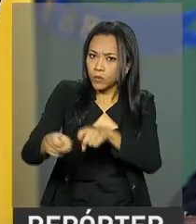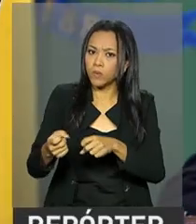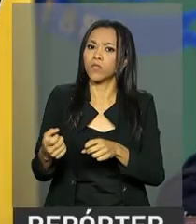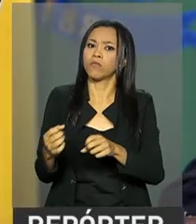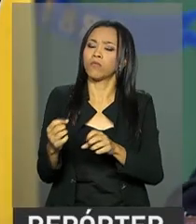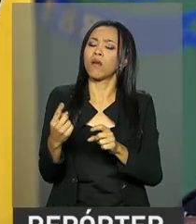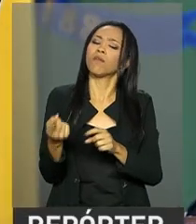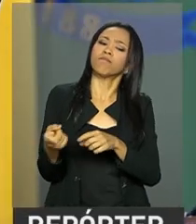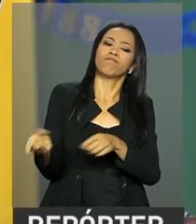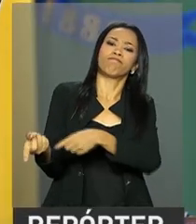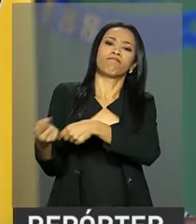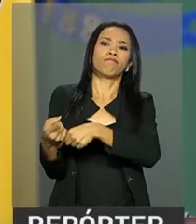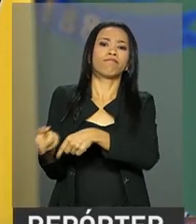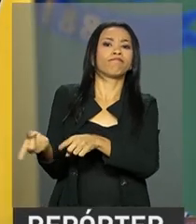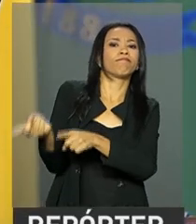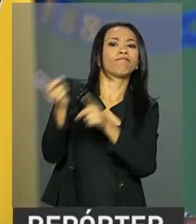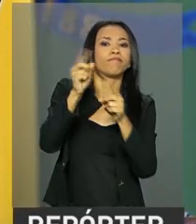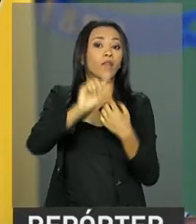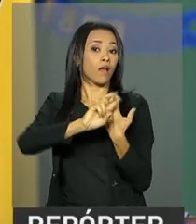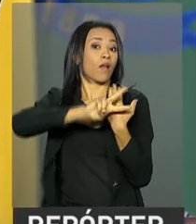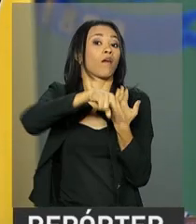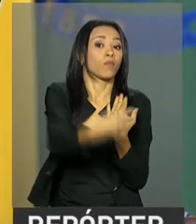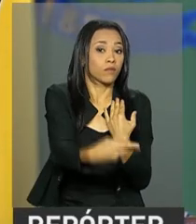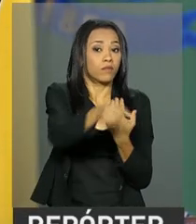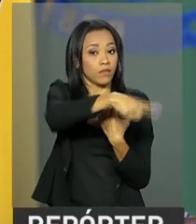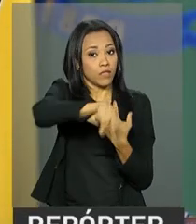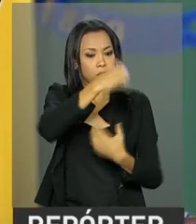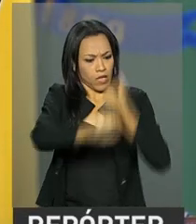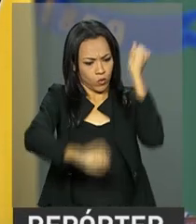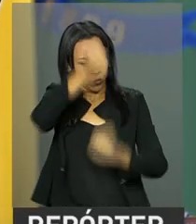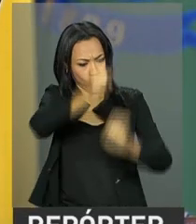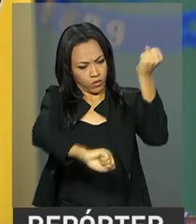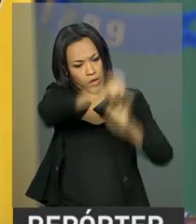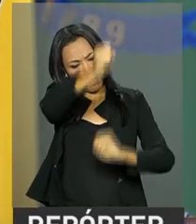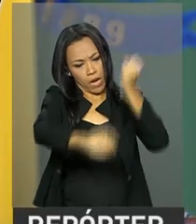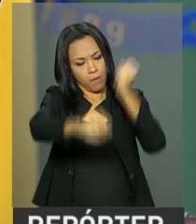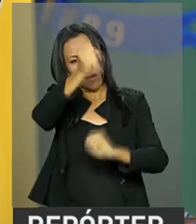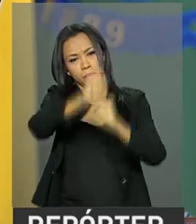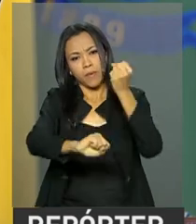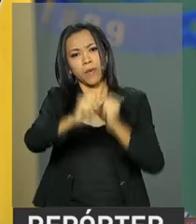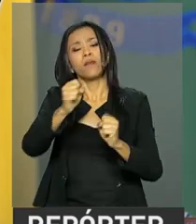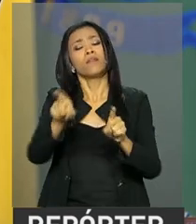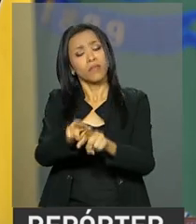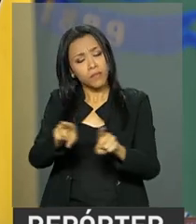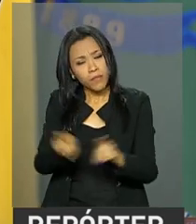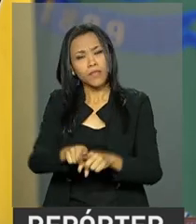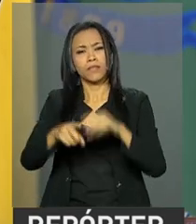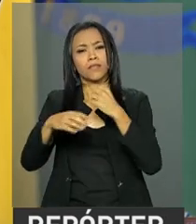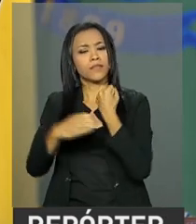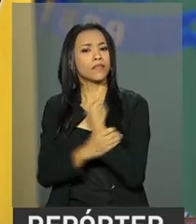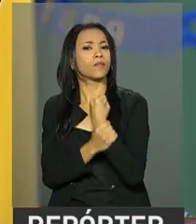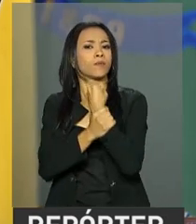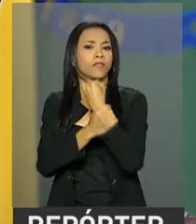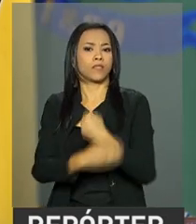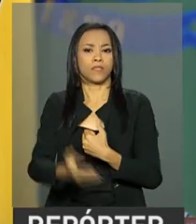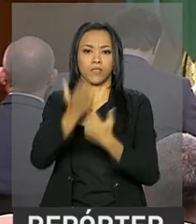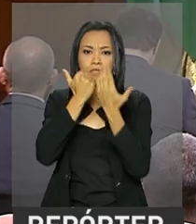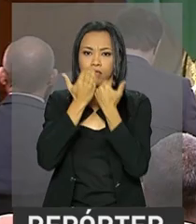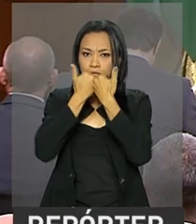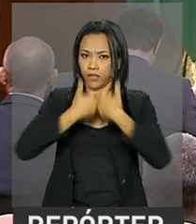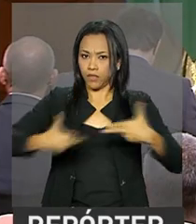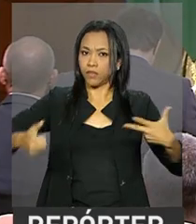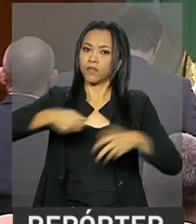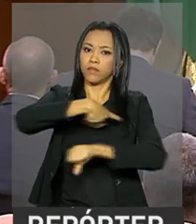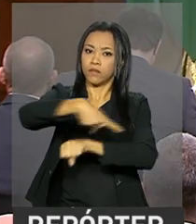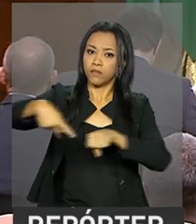verdade, a atividade industrial, como também é fator de segurança alimentar para o país